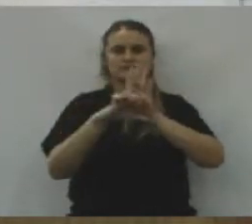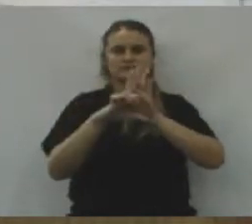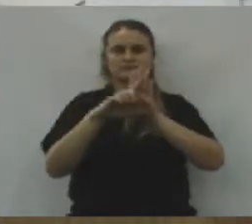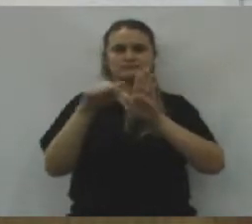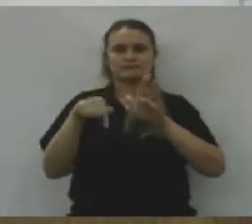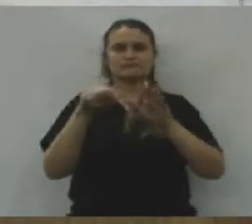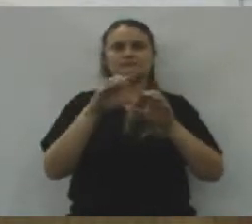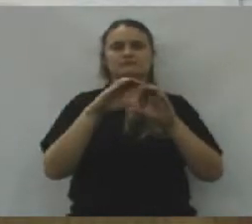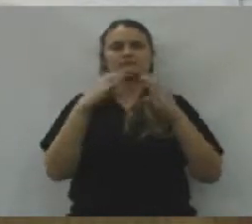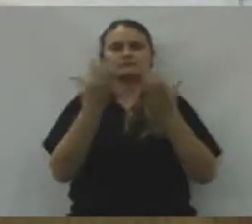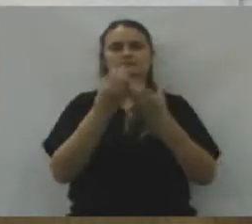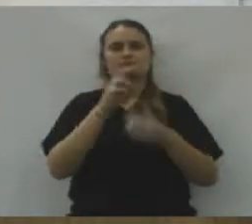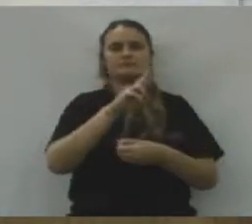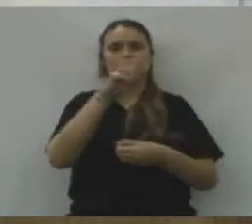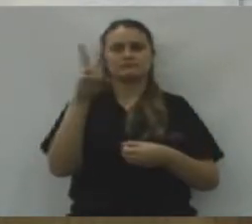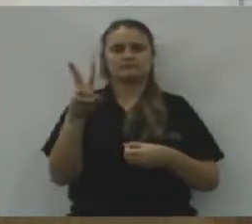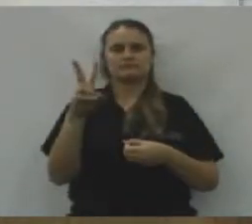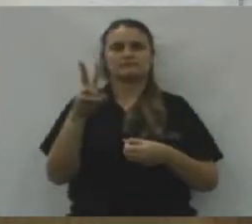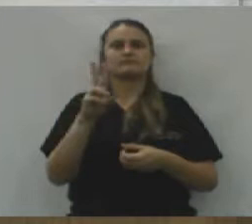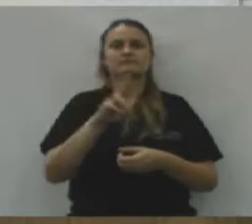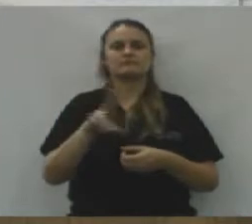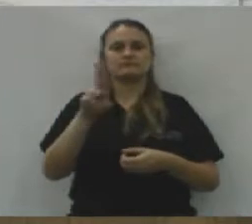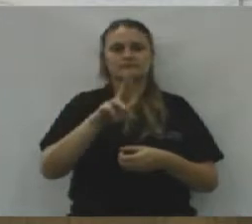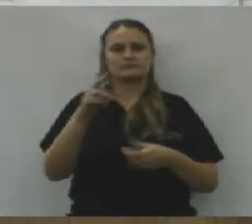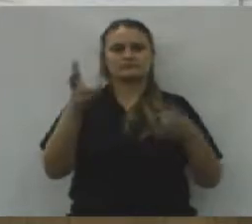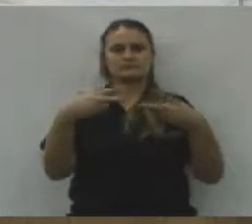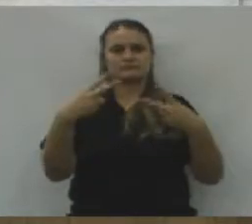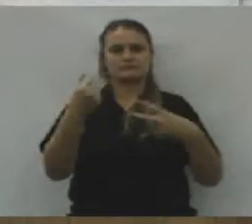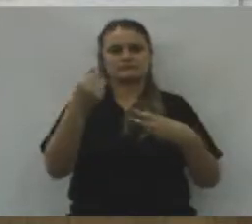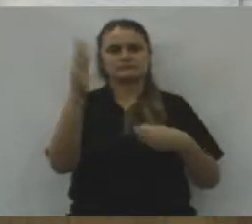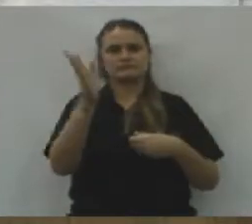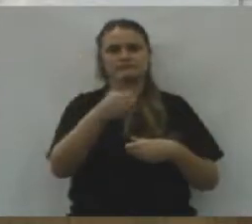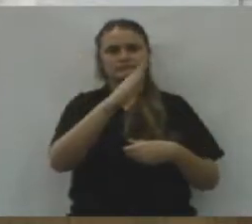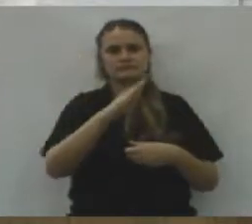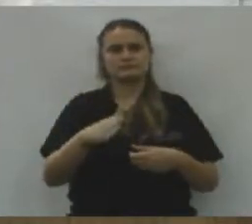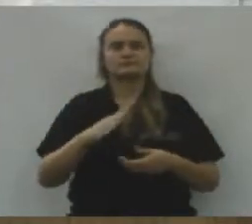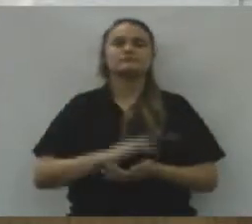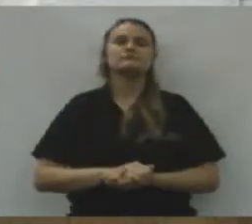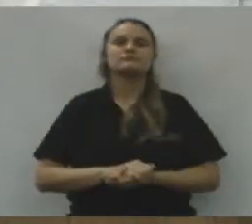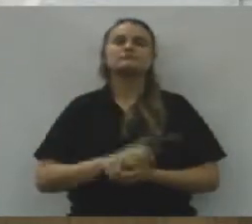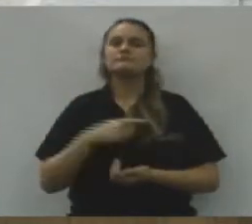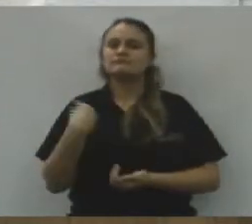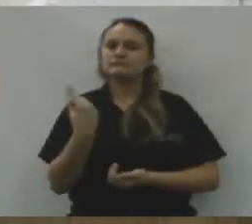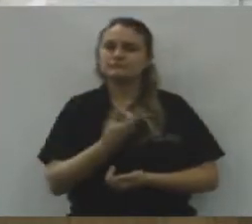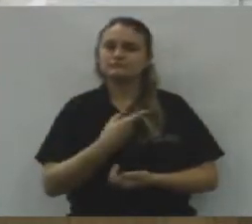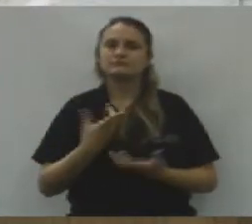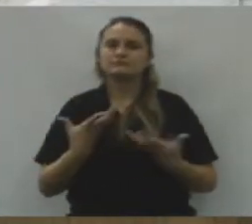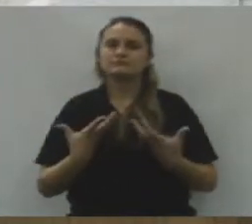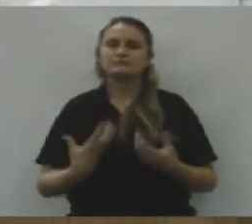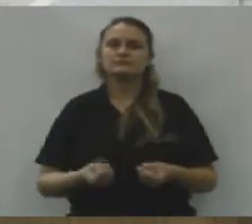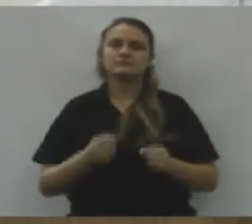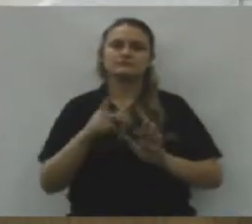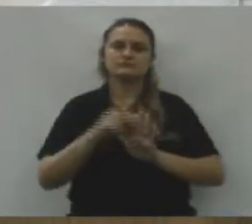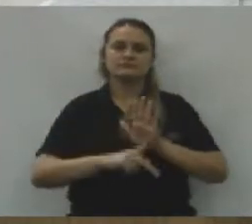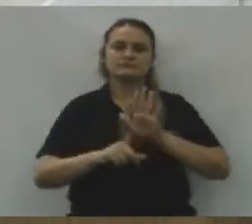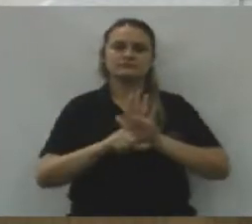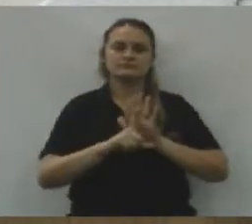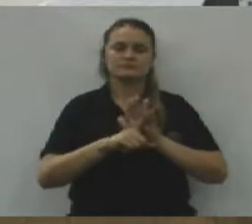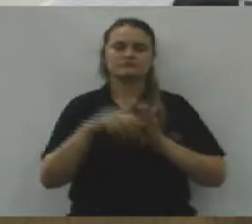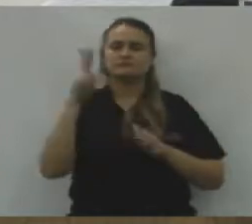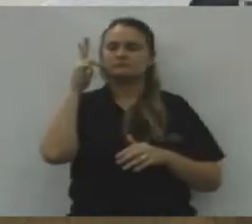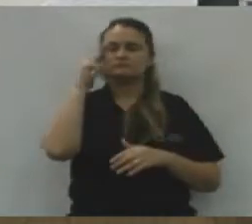Vitória, para o exercício de 2018, com recursos provenientes de anulação, fundamentação. Somos de parecer favorável ao projeto em questão,